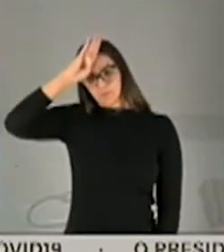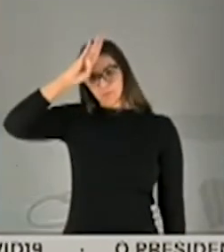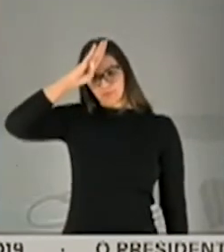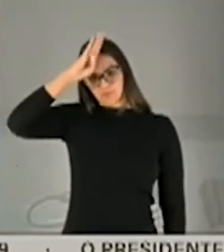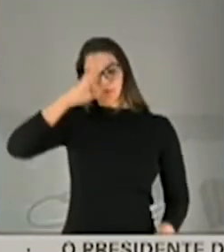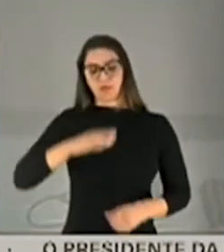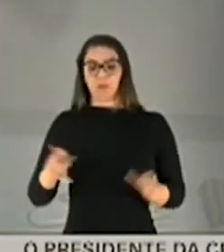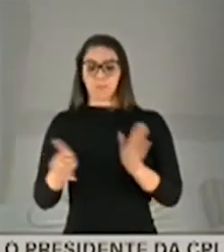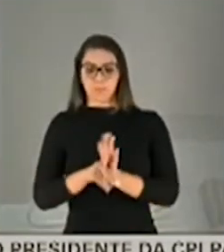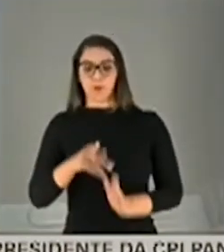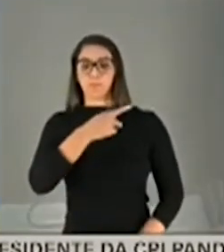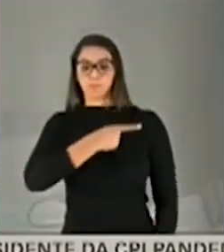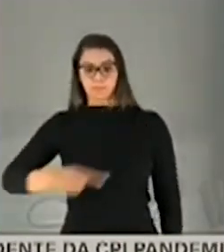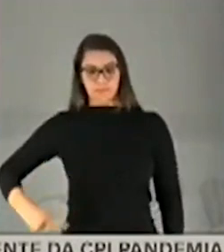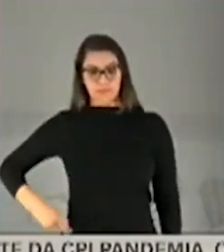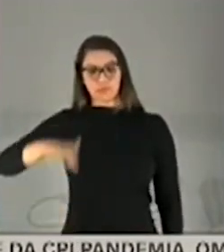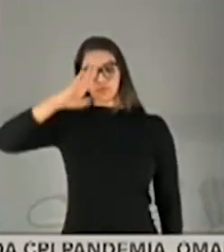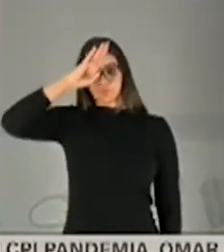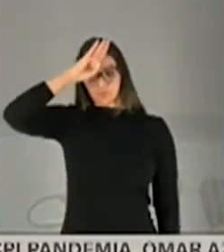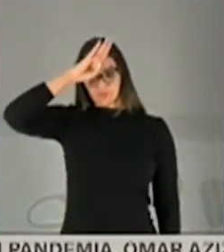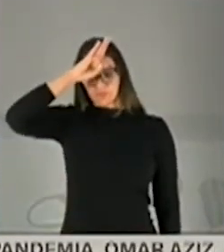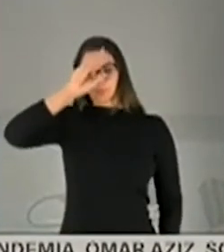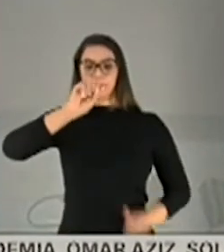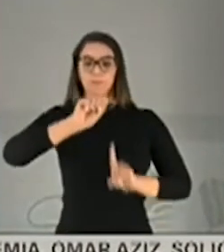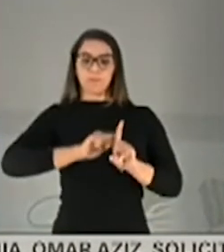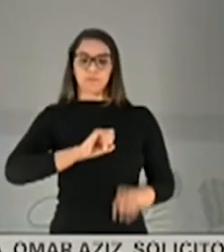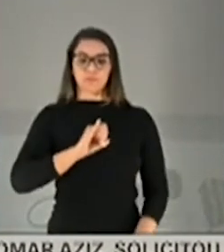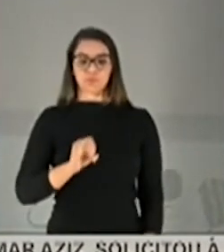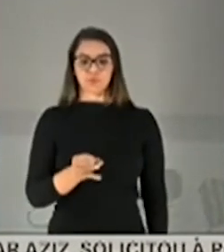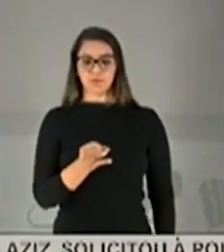próprio presidente da República tuitou em janeiro